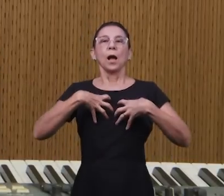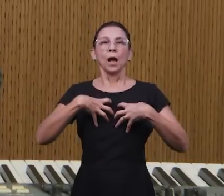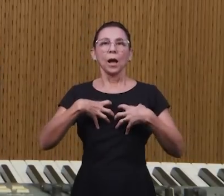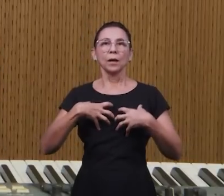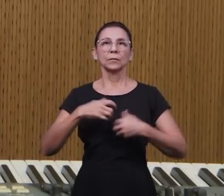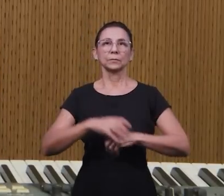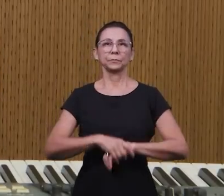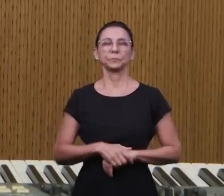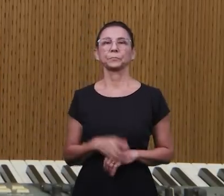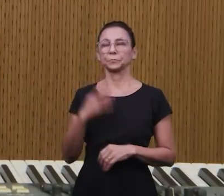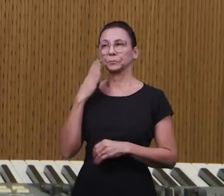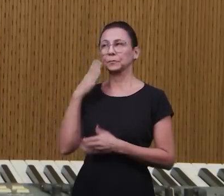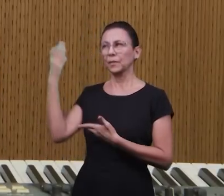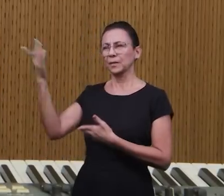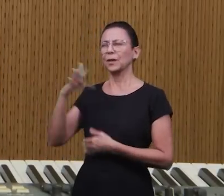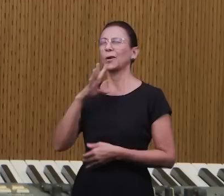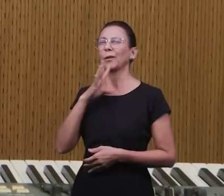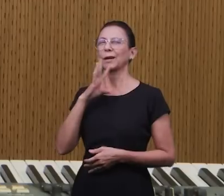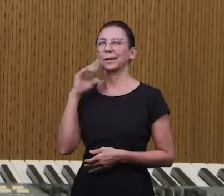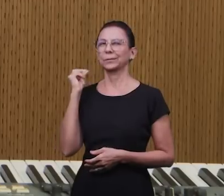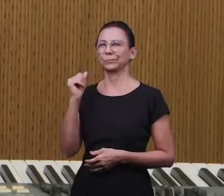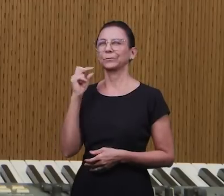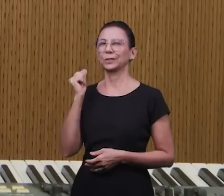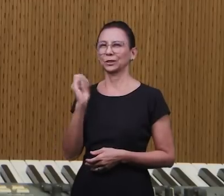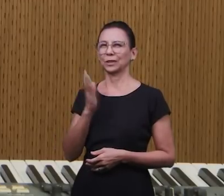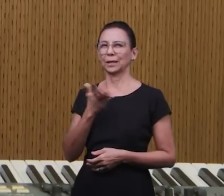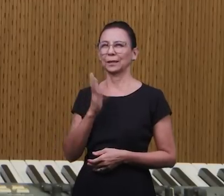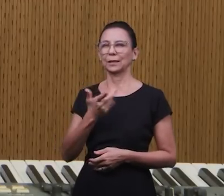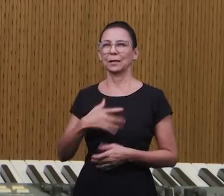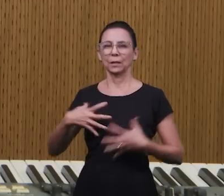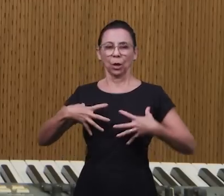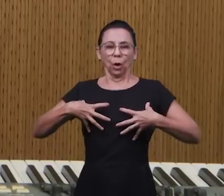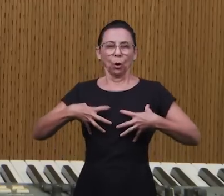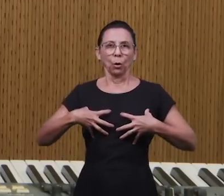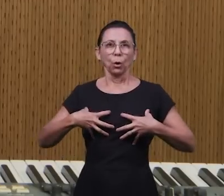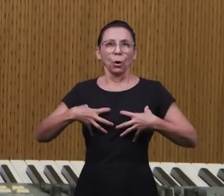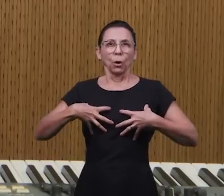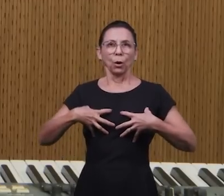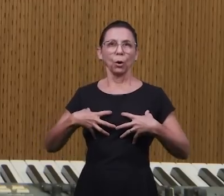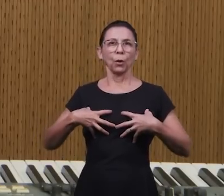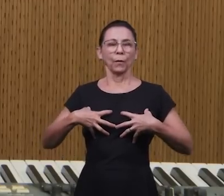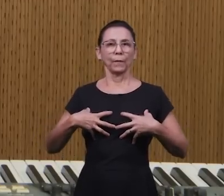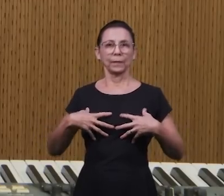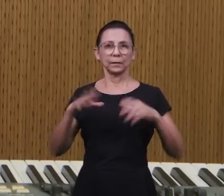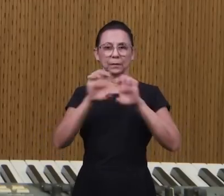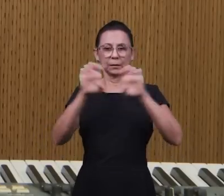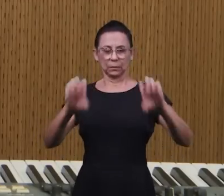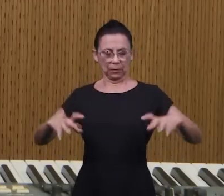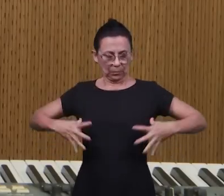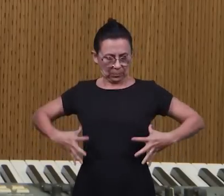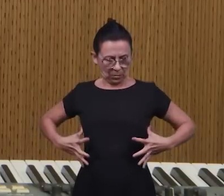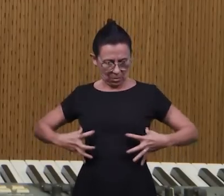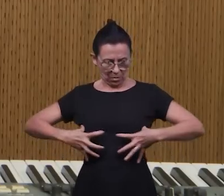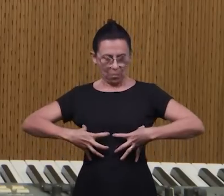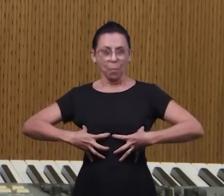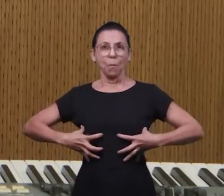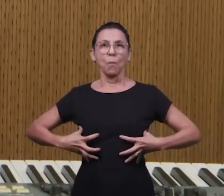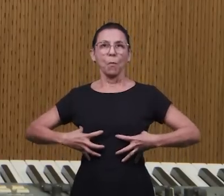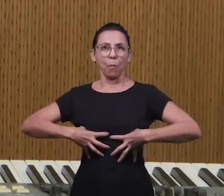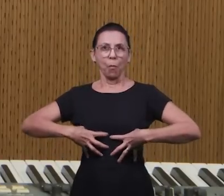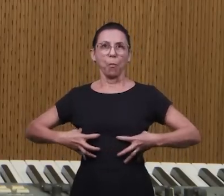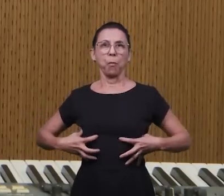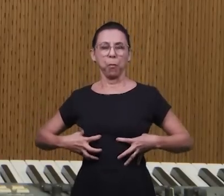temos uma estrutura que já é conhecida, que nós já vimos, pulmões, a estrutura da caixa torácica, estrutura